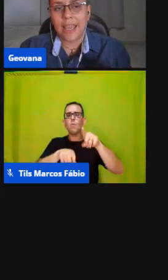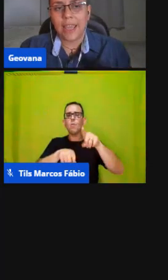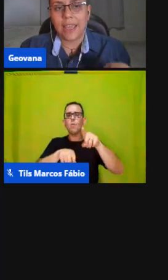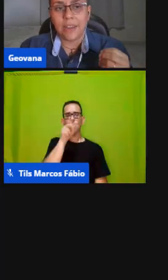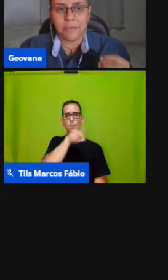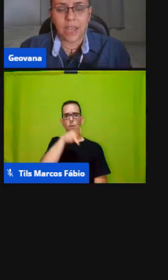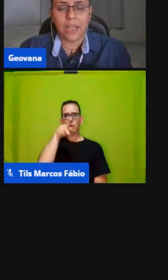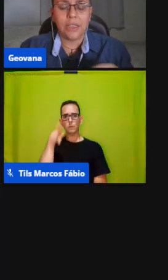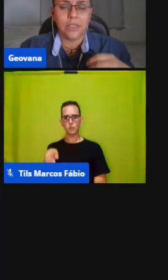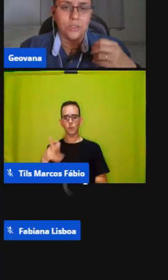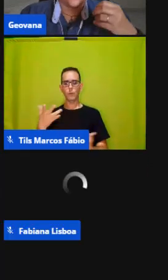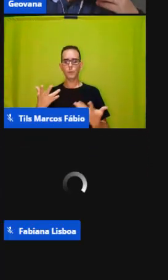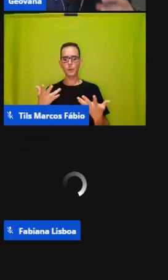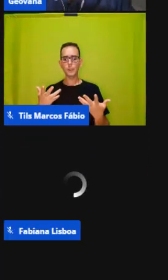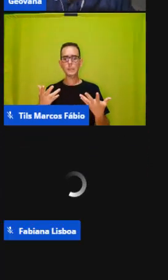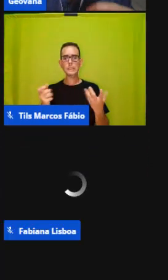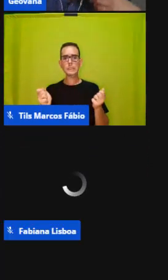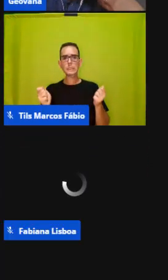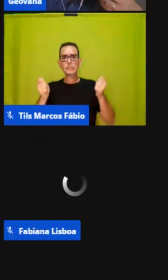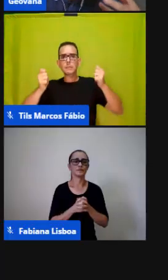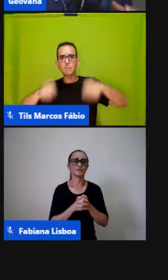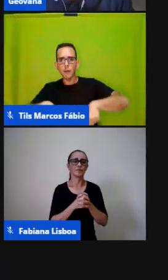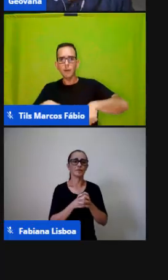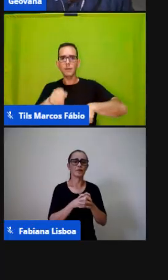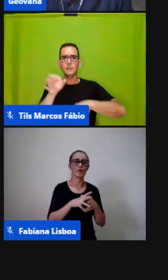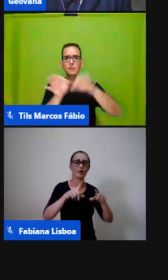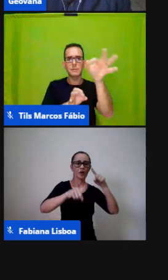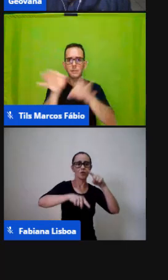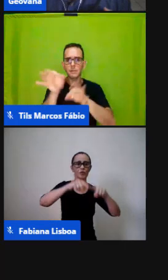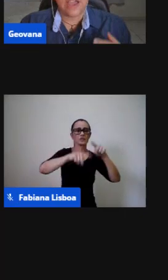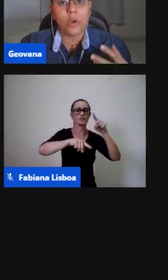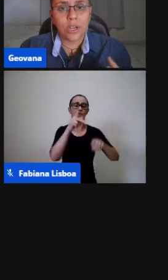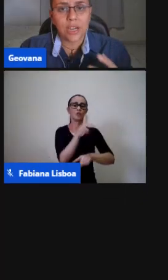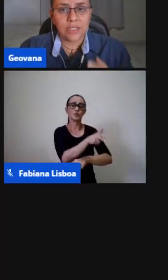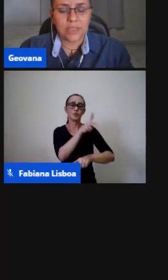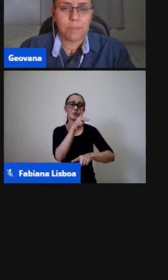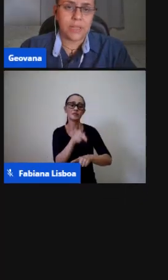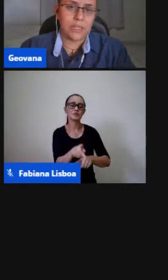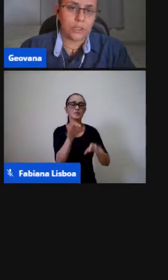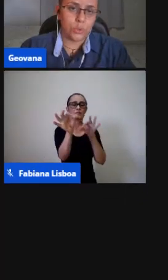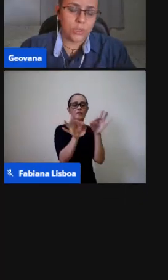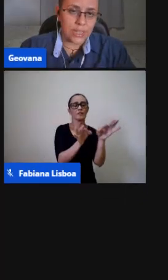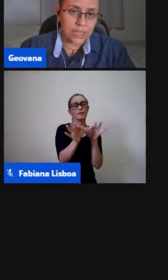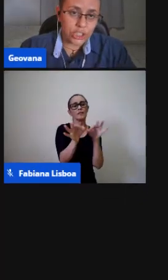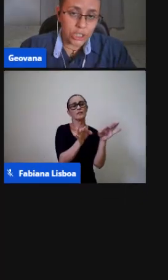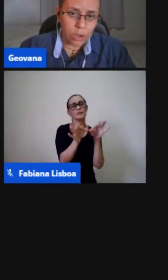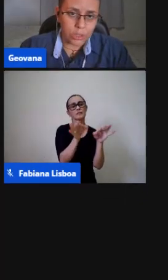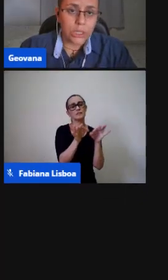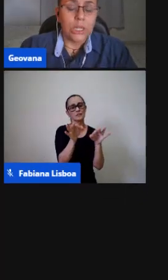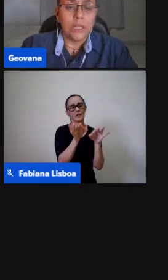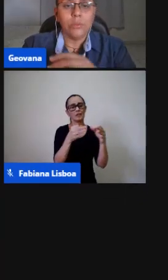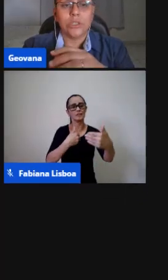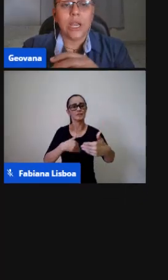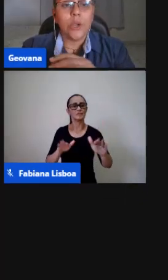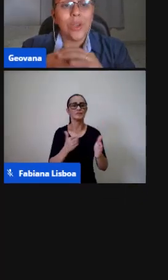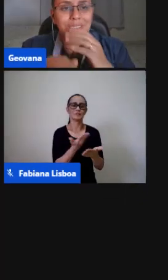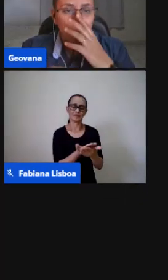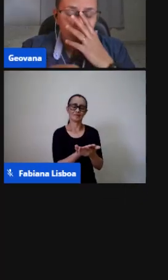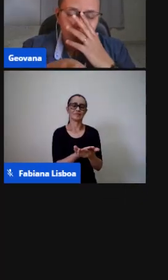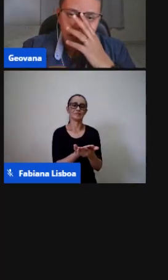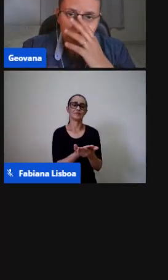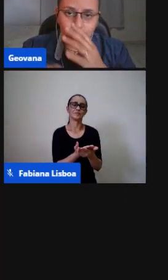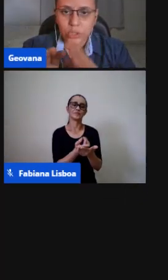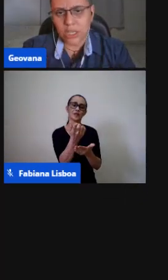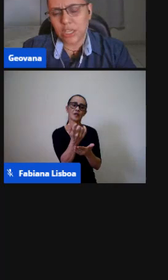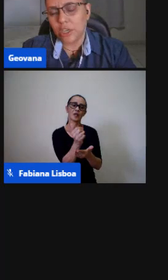ele vai estruturar ele vai confeccionar ele vai organizar para ter na sua sala de aula temos aí um